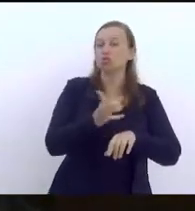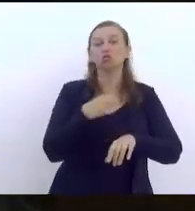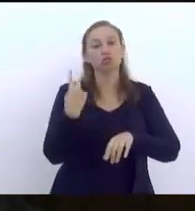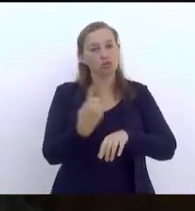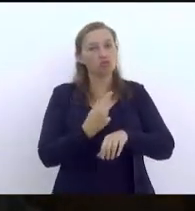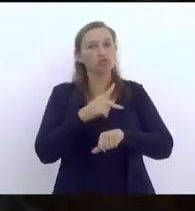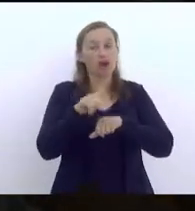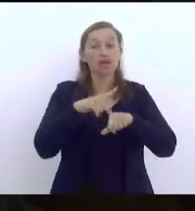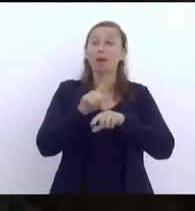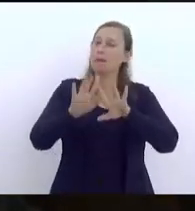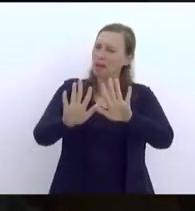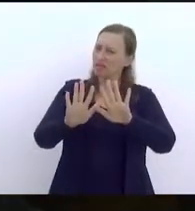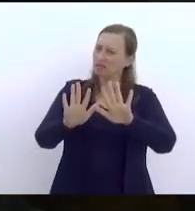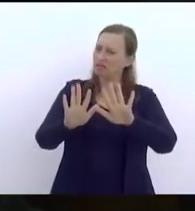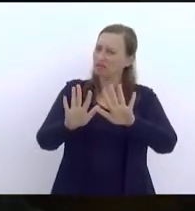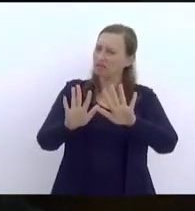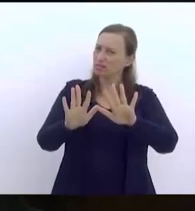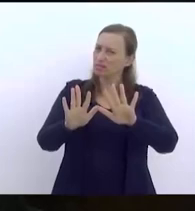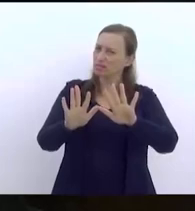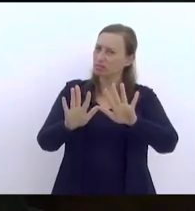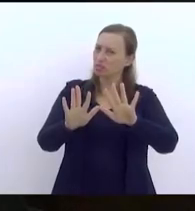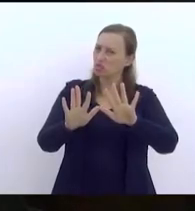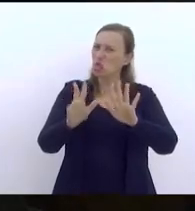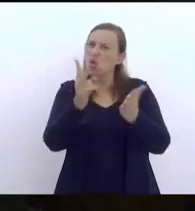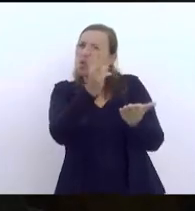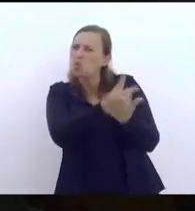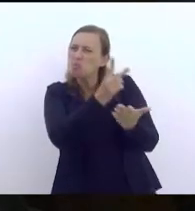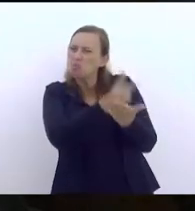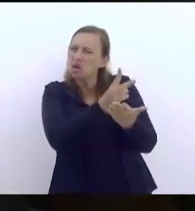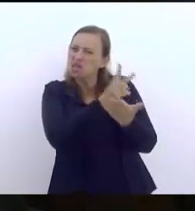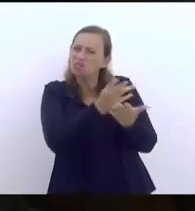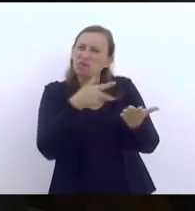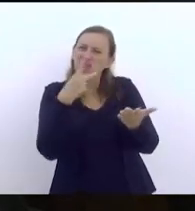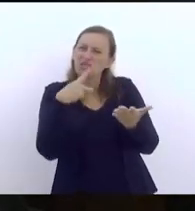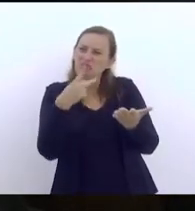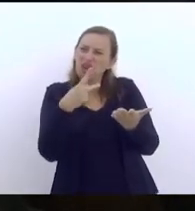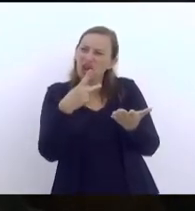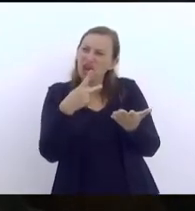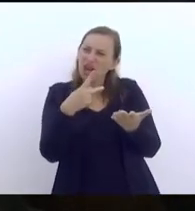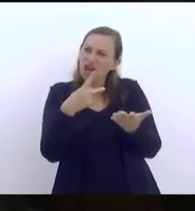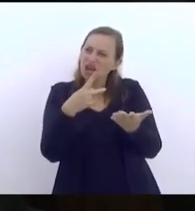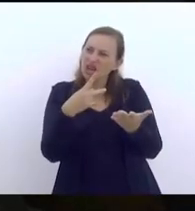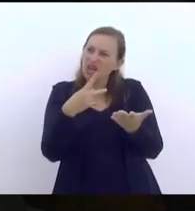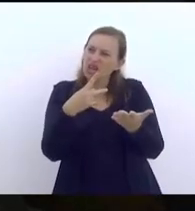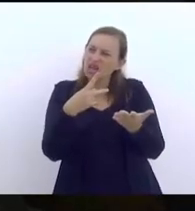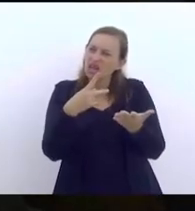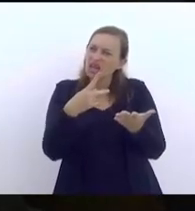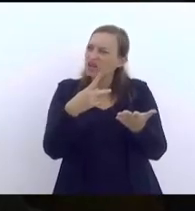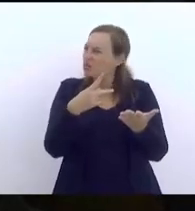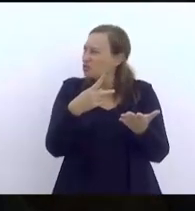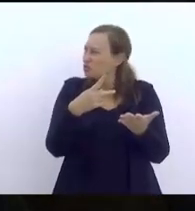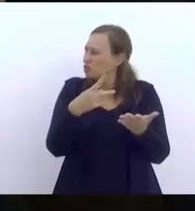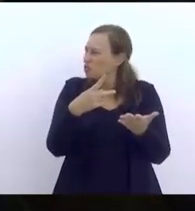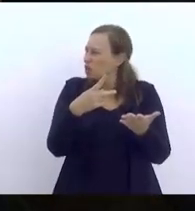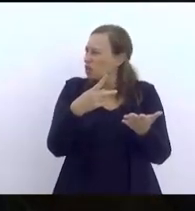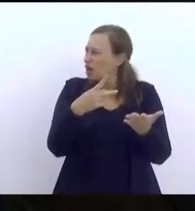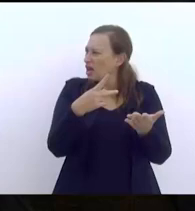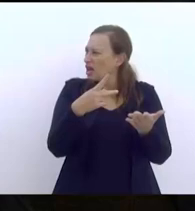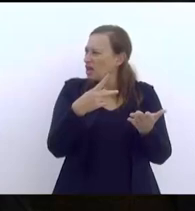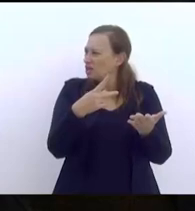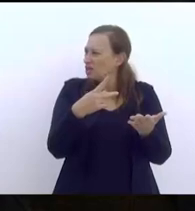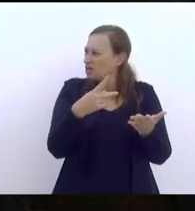país. Mas espera aí. O mesmo que diz que fazer homeschooling e educar seus filhos em casa não